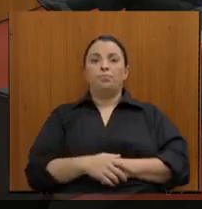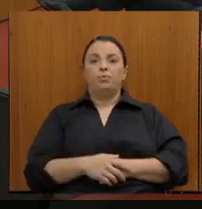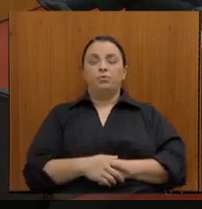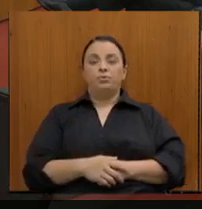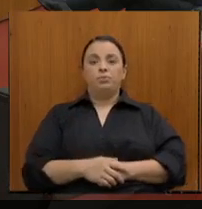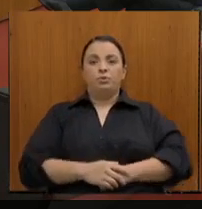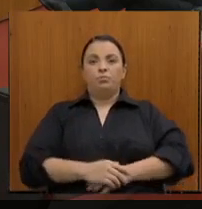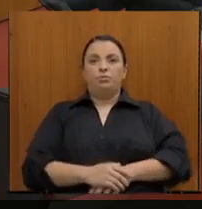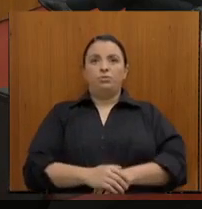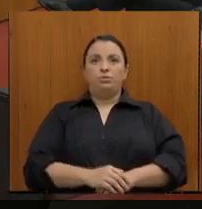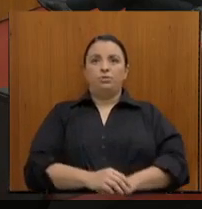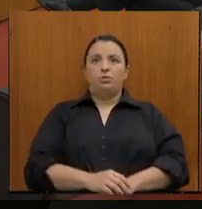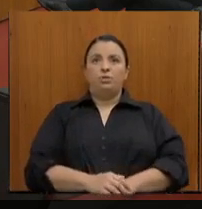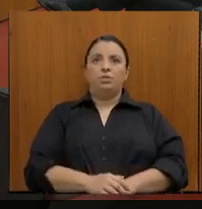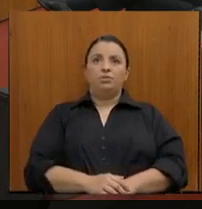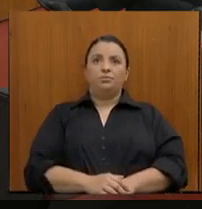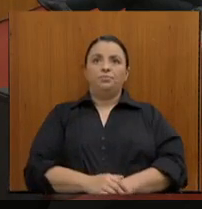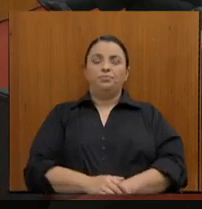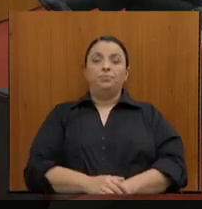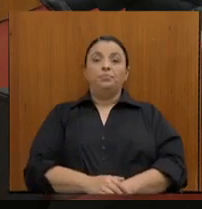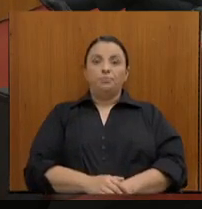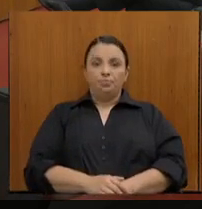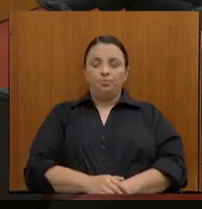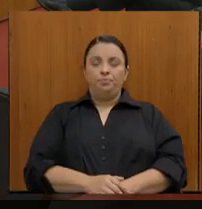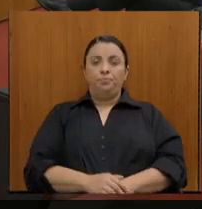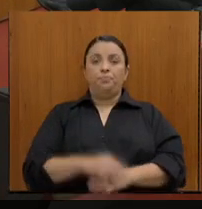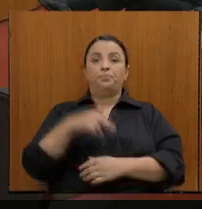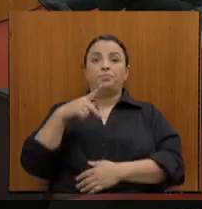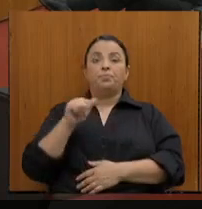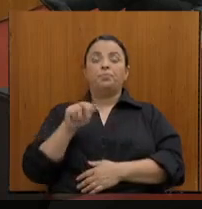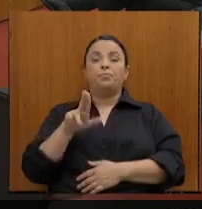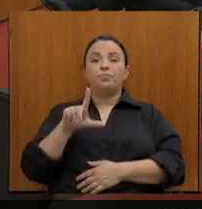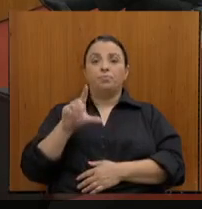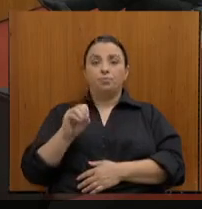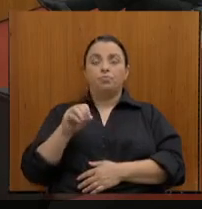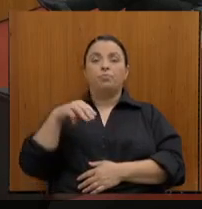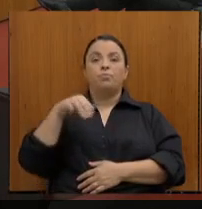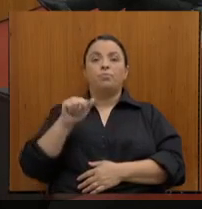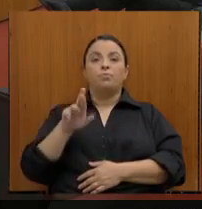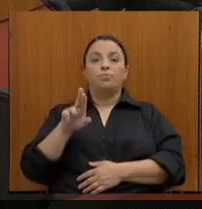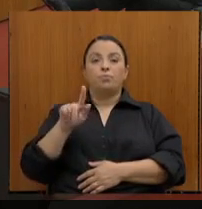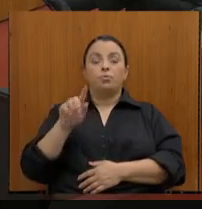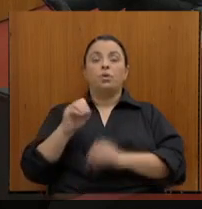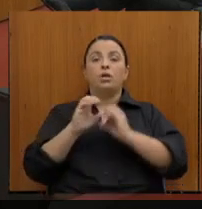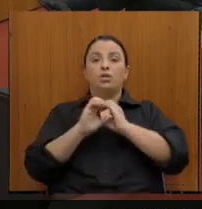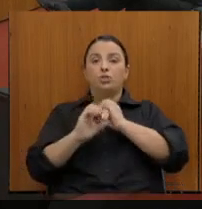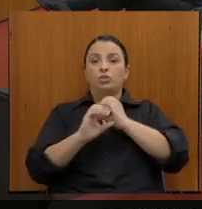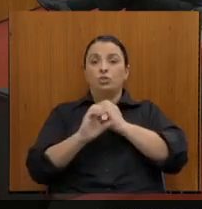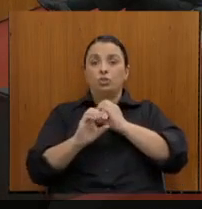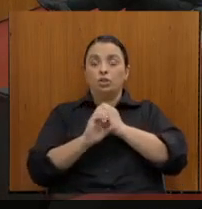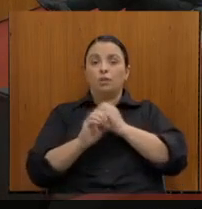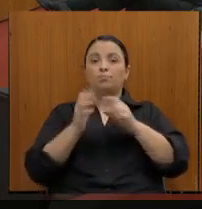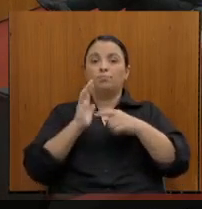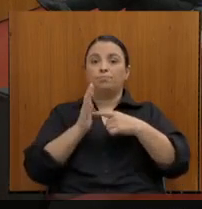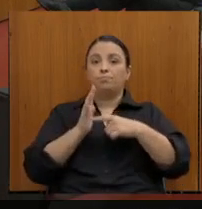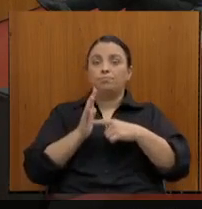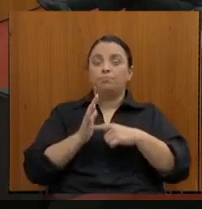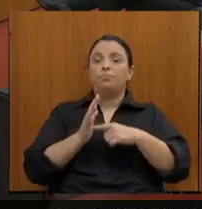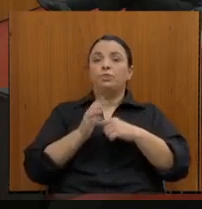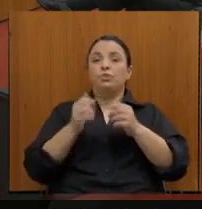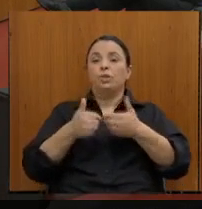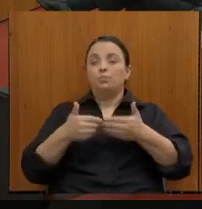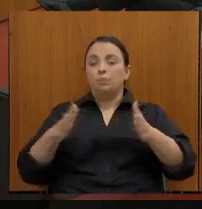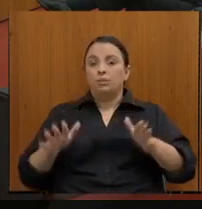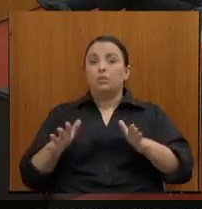o senhor Paulo Marcos Martins engenheiro mecânico de expansão de geração